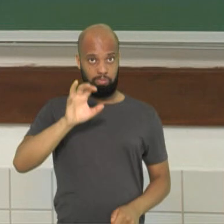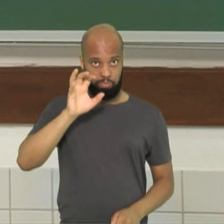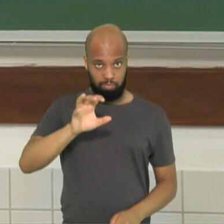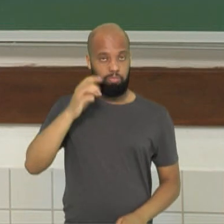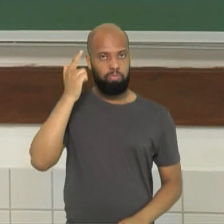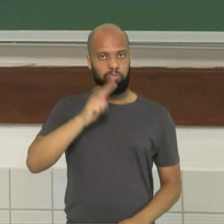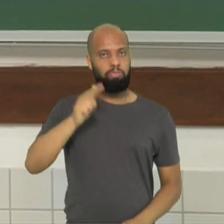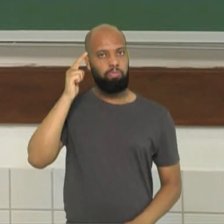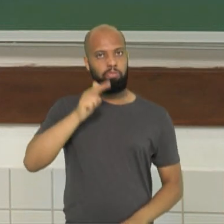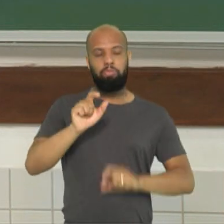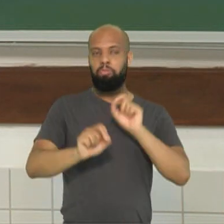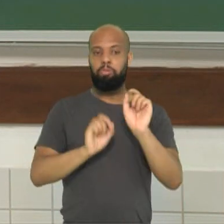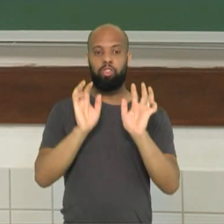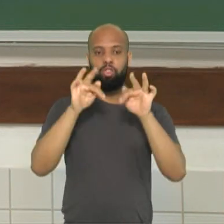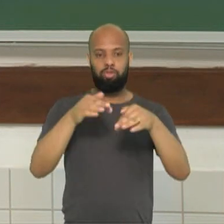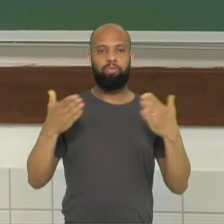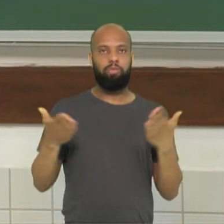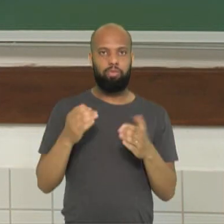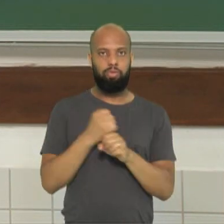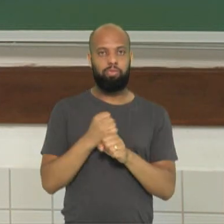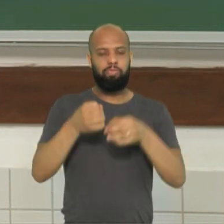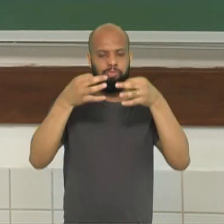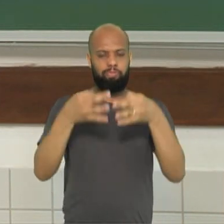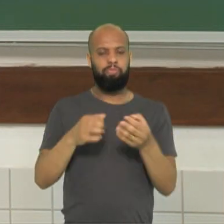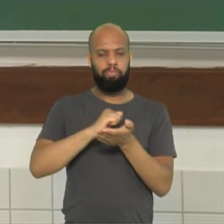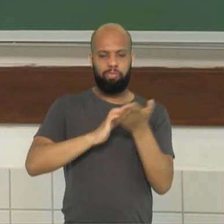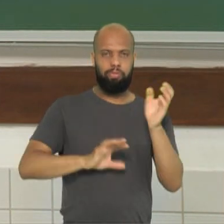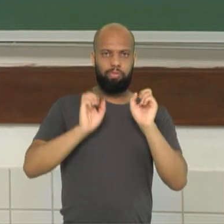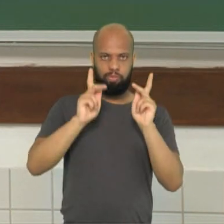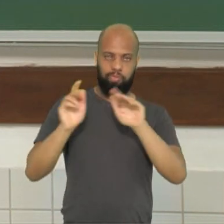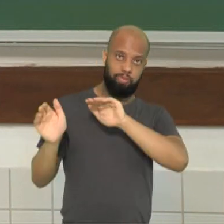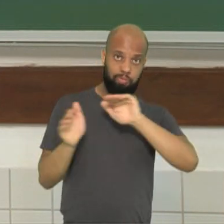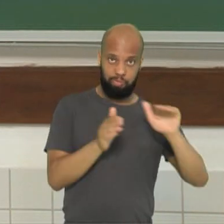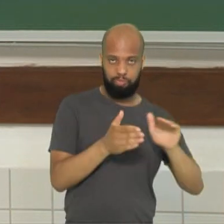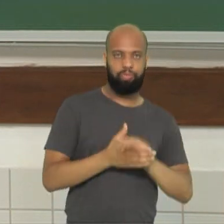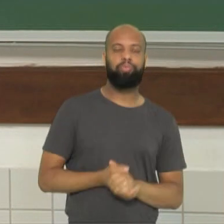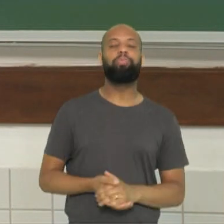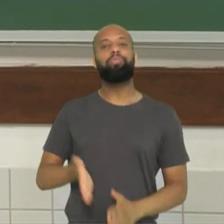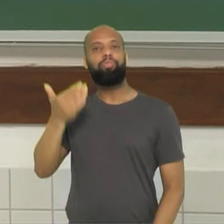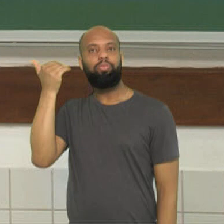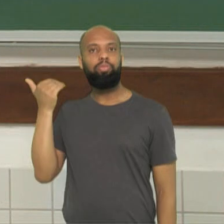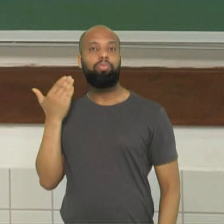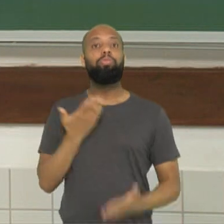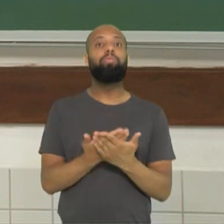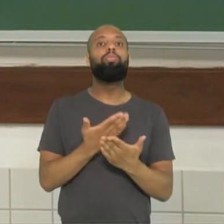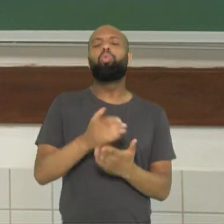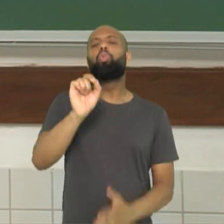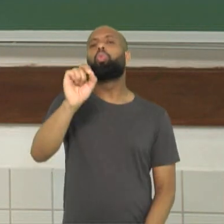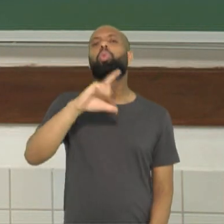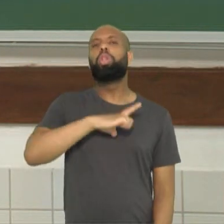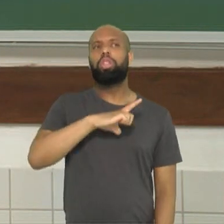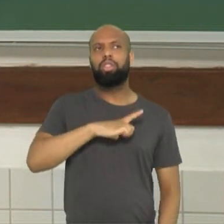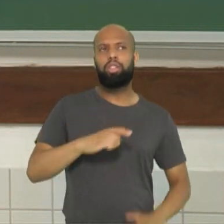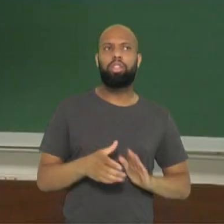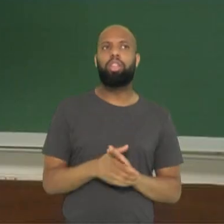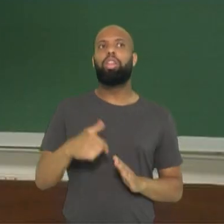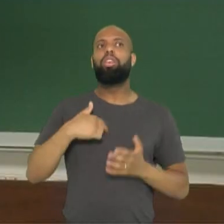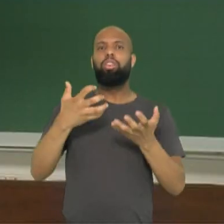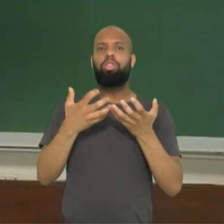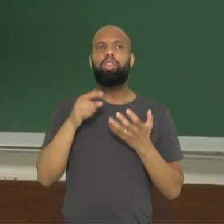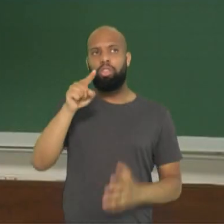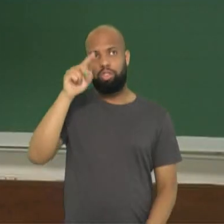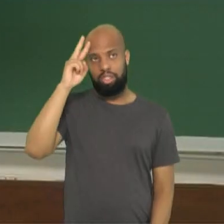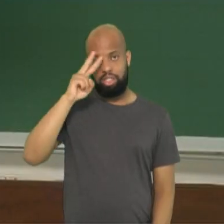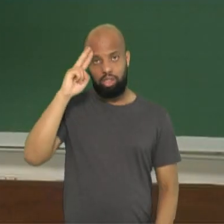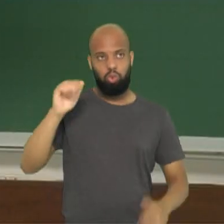conforme para que você finalize tudo certinho suas atividades. Bien? Na aula passada, gente, eu quero que vocês